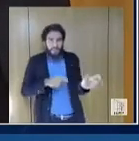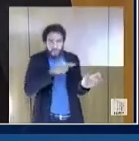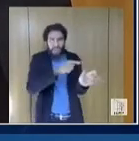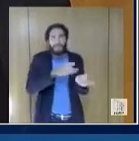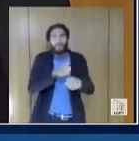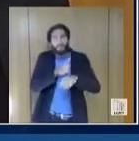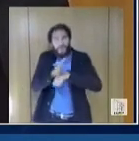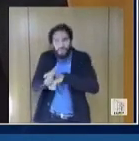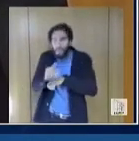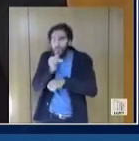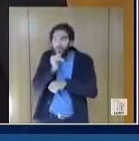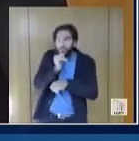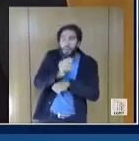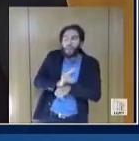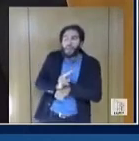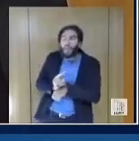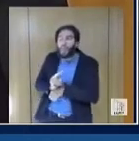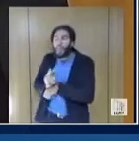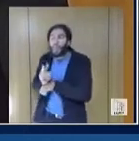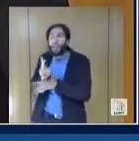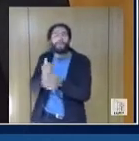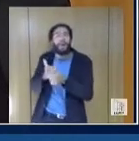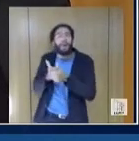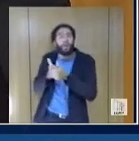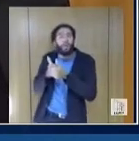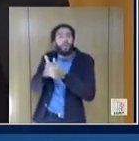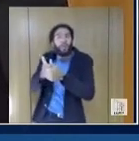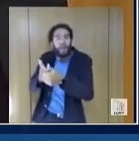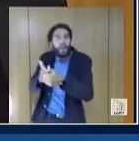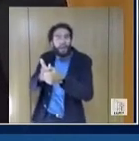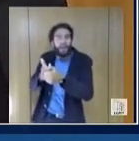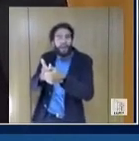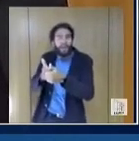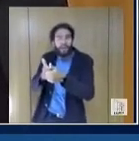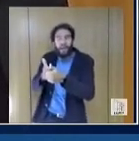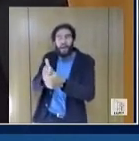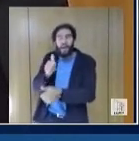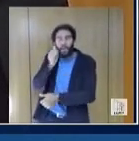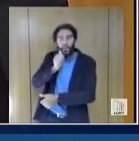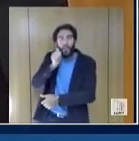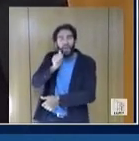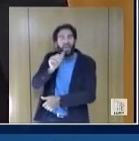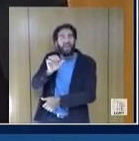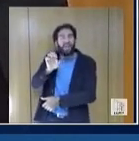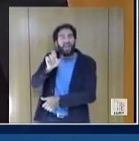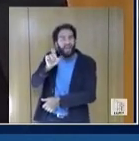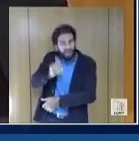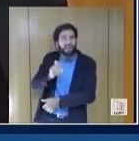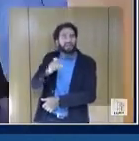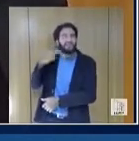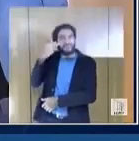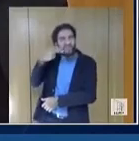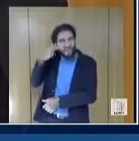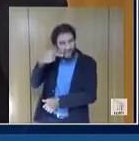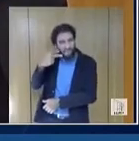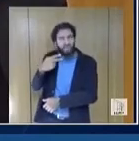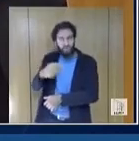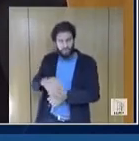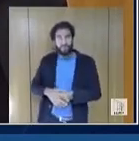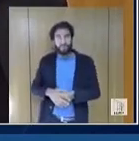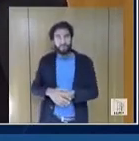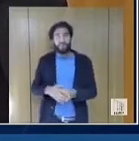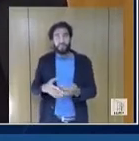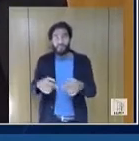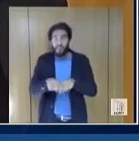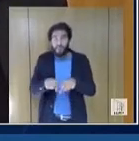ponto que vem com a delação premiada. E aí, acho que dentro até do que eu trouxe aqui na minha entrada um pouquinho antes, que é